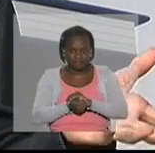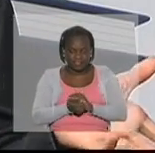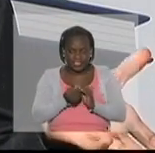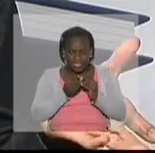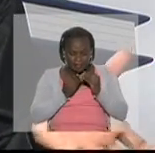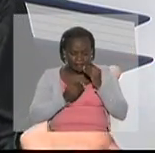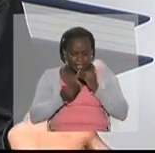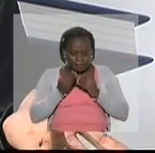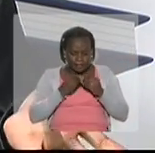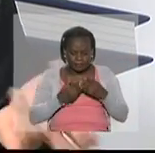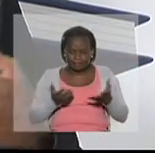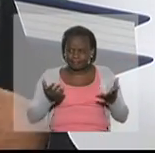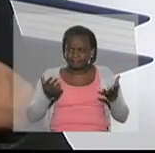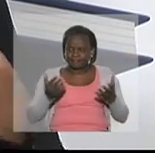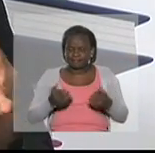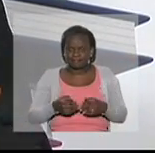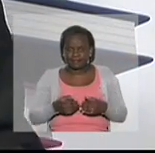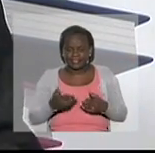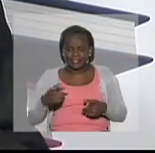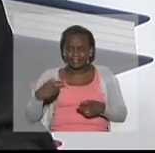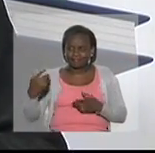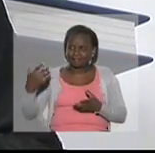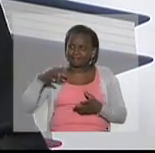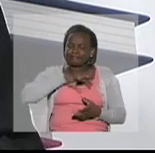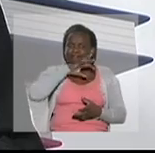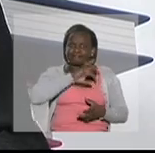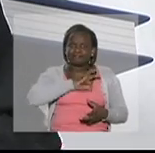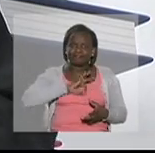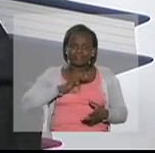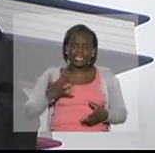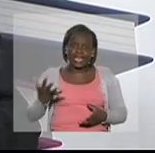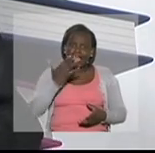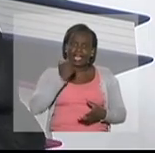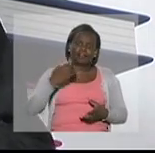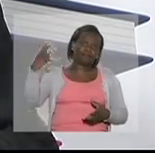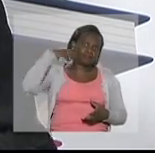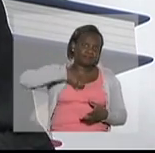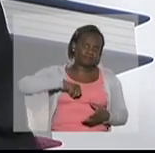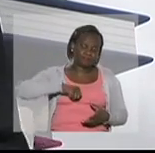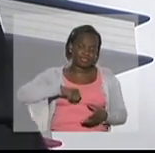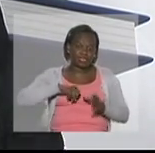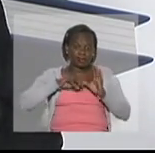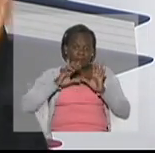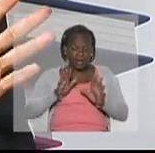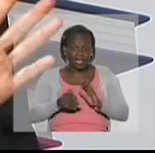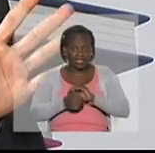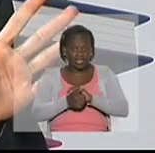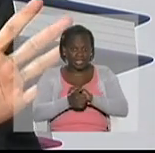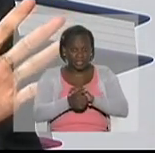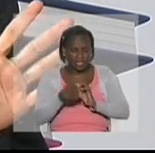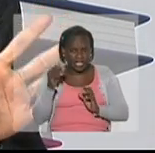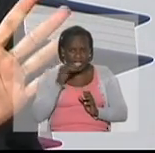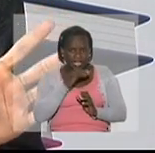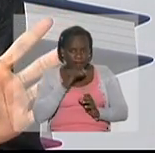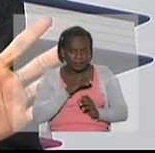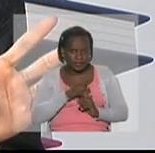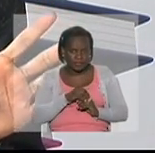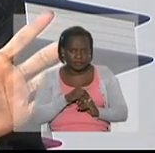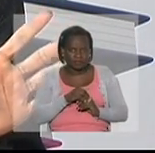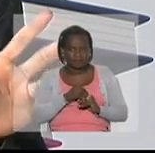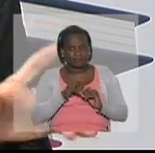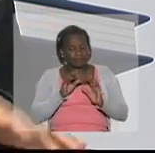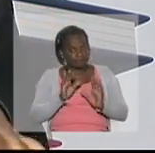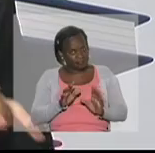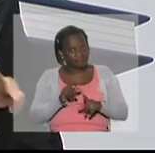jabuti estava lá tão bem no seu almoço, agora se sentiu confrontado por uma onça prestes a devorá-lo. Mas como as tartarugas são